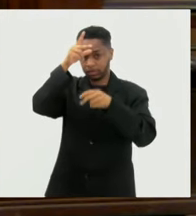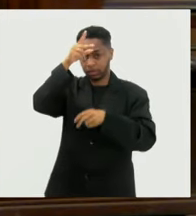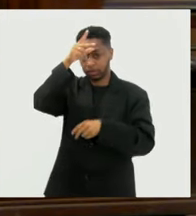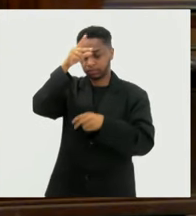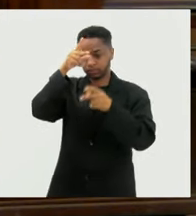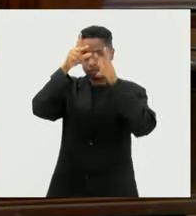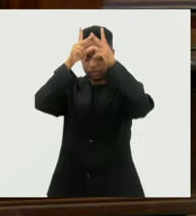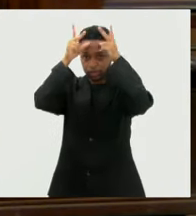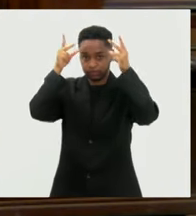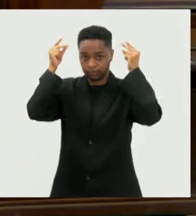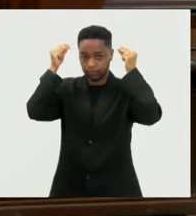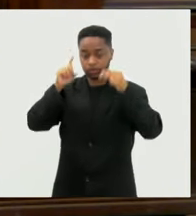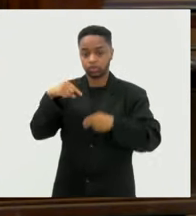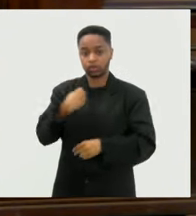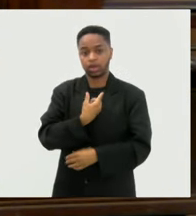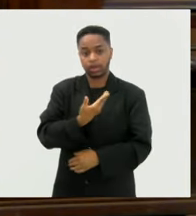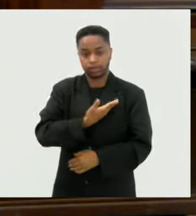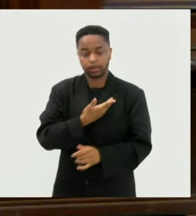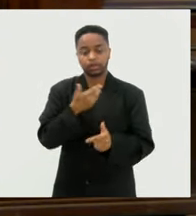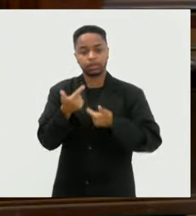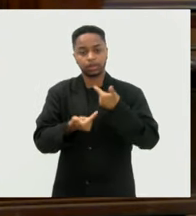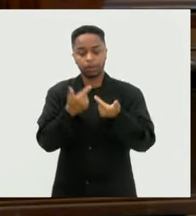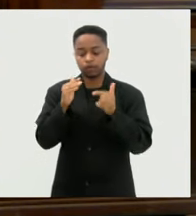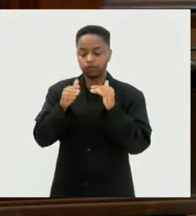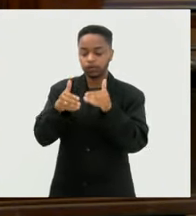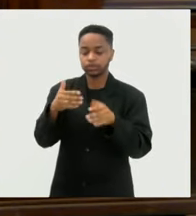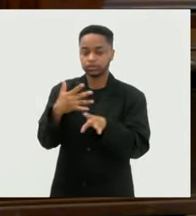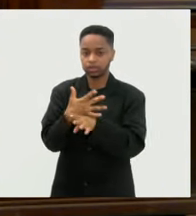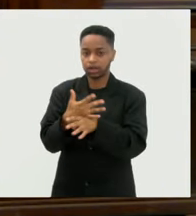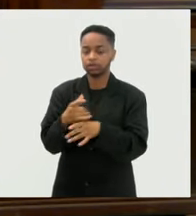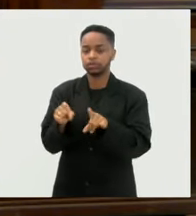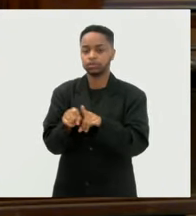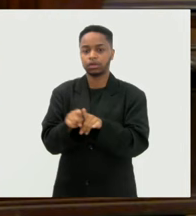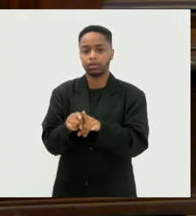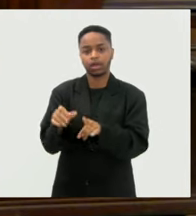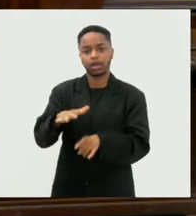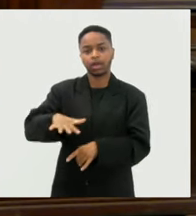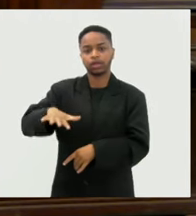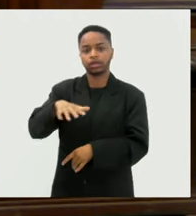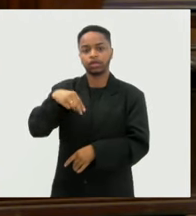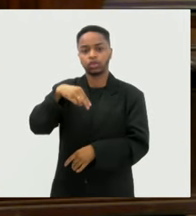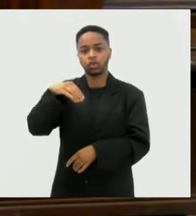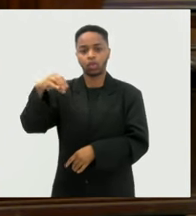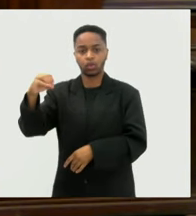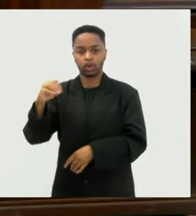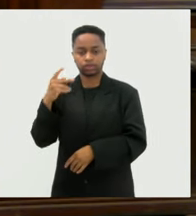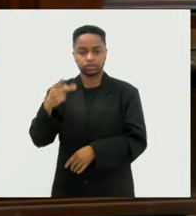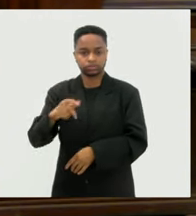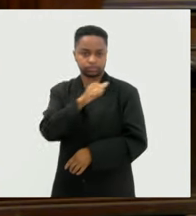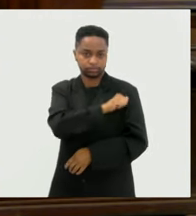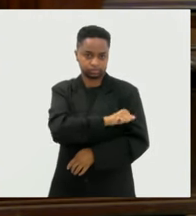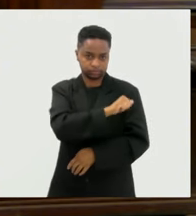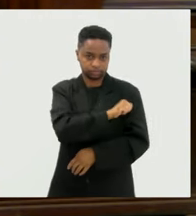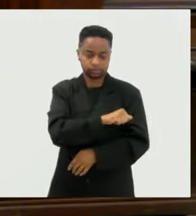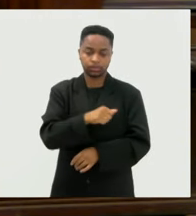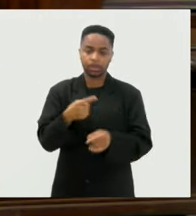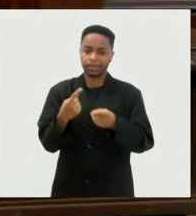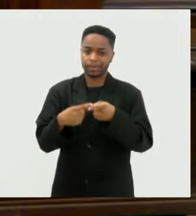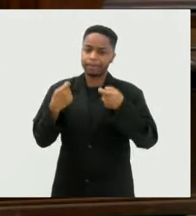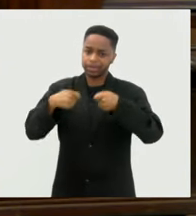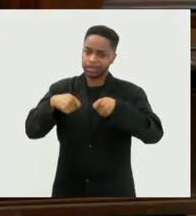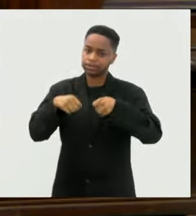trabalha muito, não só por Italva, mas também por toda a região noroeste do estado do Rio de Janeiro, que tanto